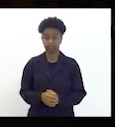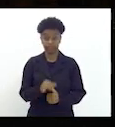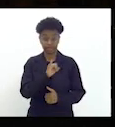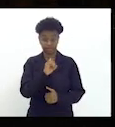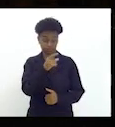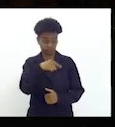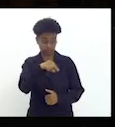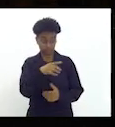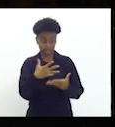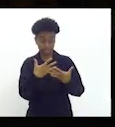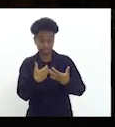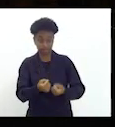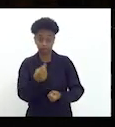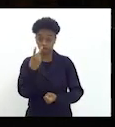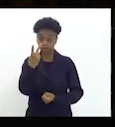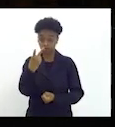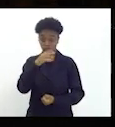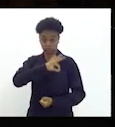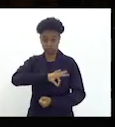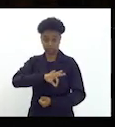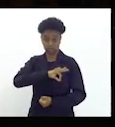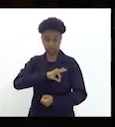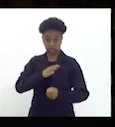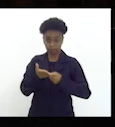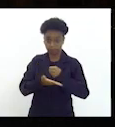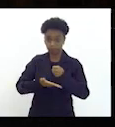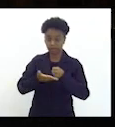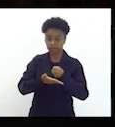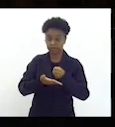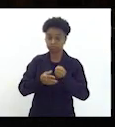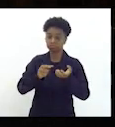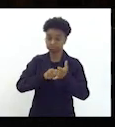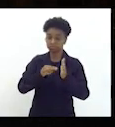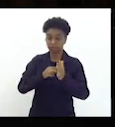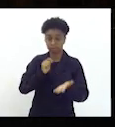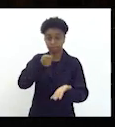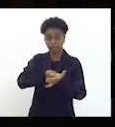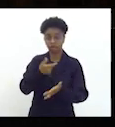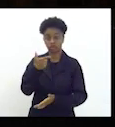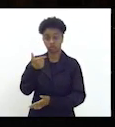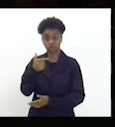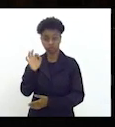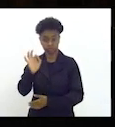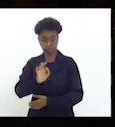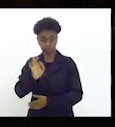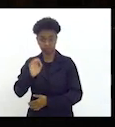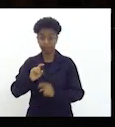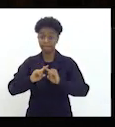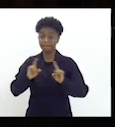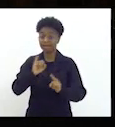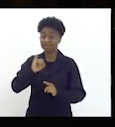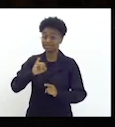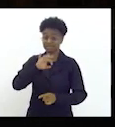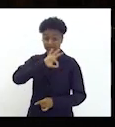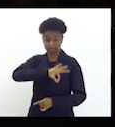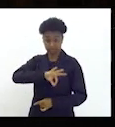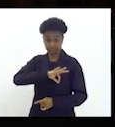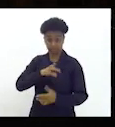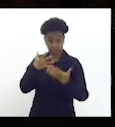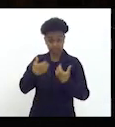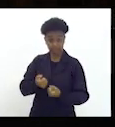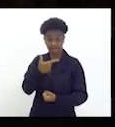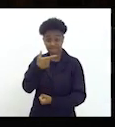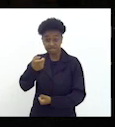ganha dois salários mínimos vai ser 12%. mas se ganha 20 salários